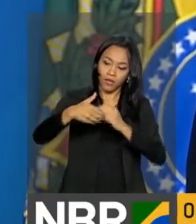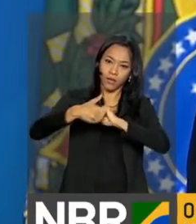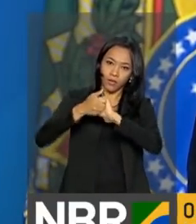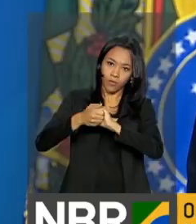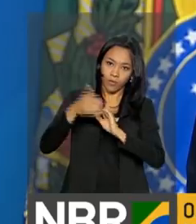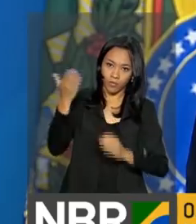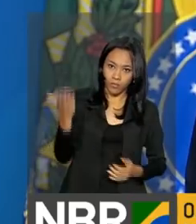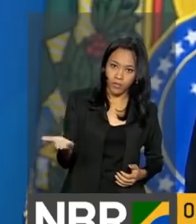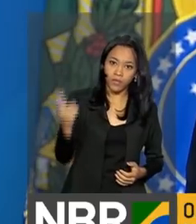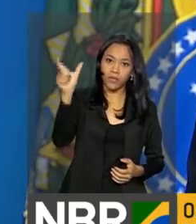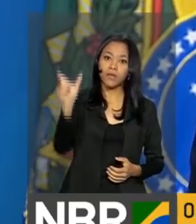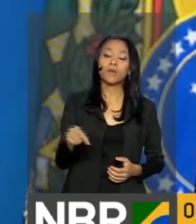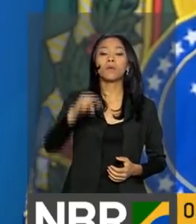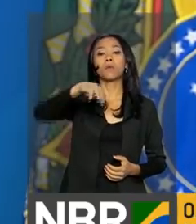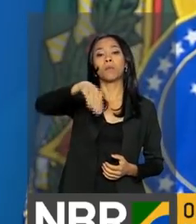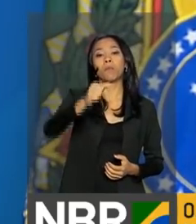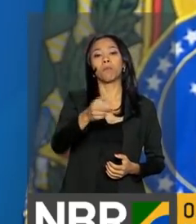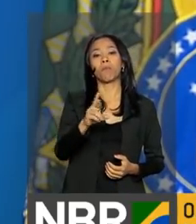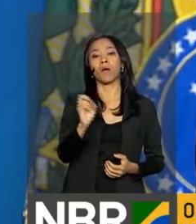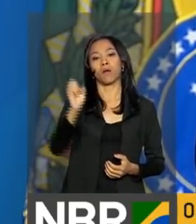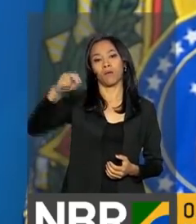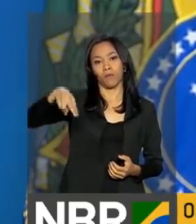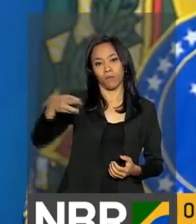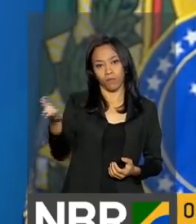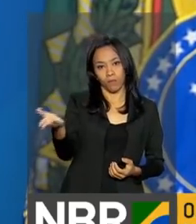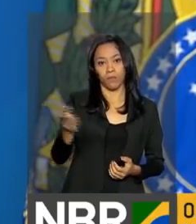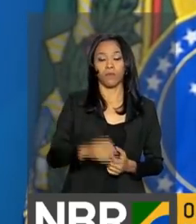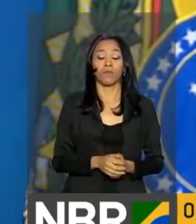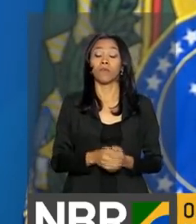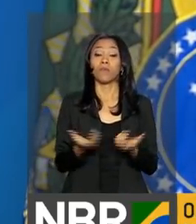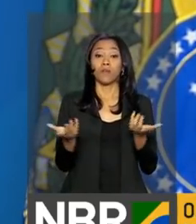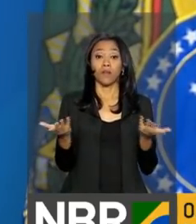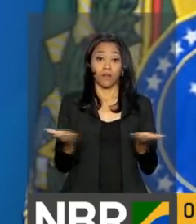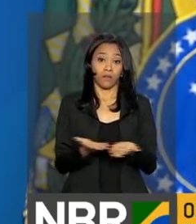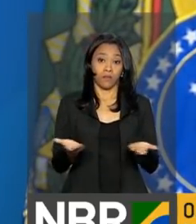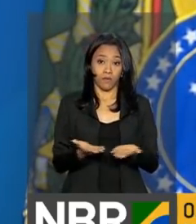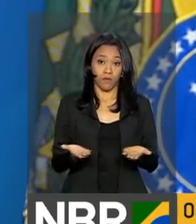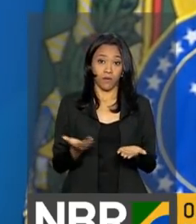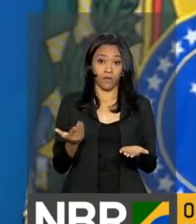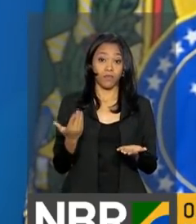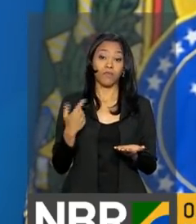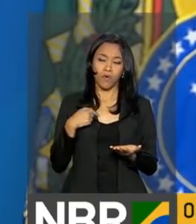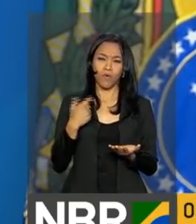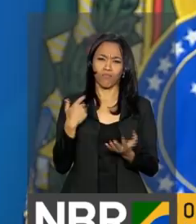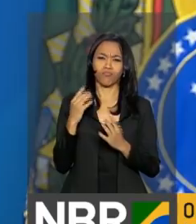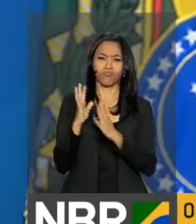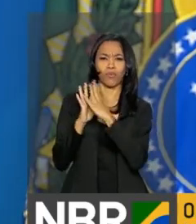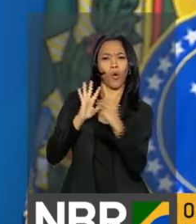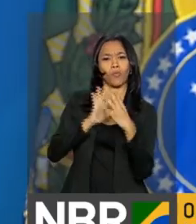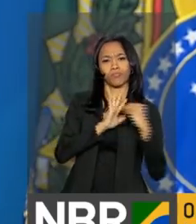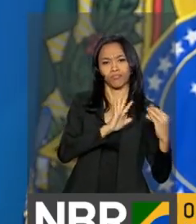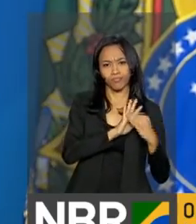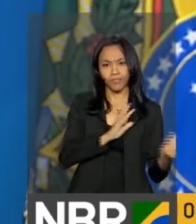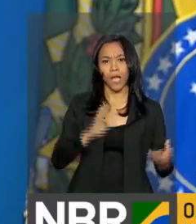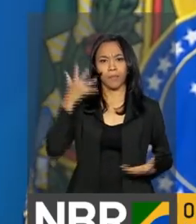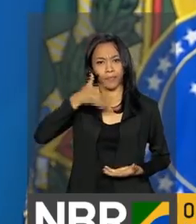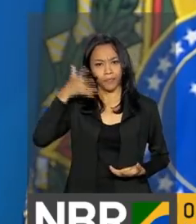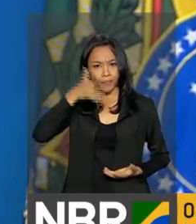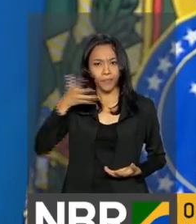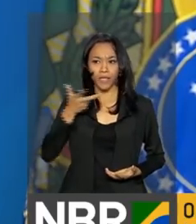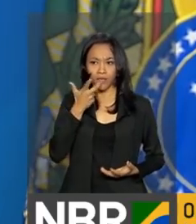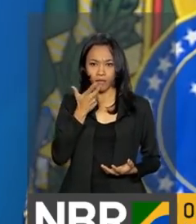eu quero dizer vou repetir mais ou menos palavras daqueles que aqui se